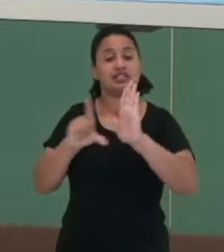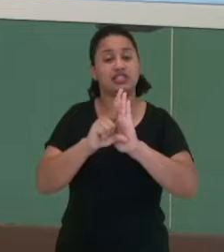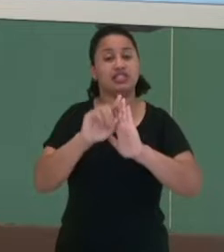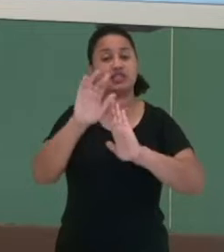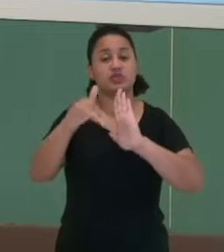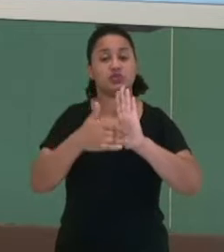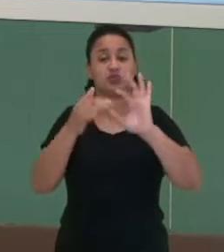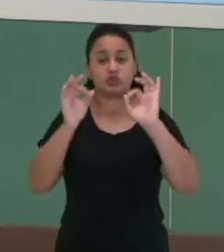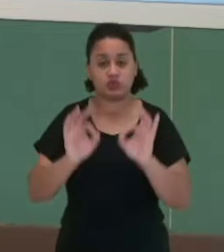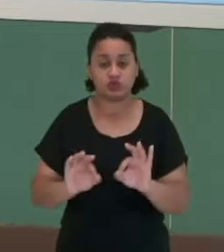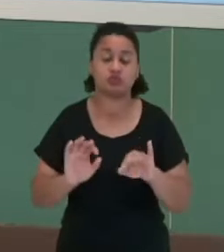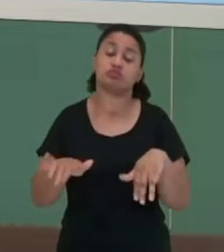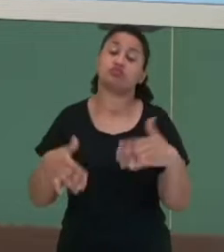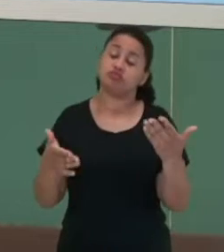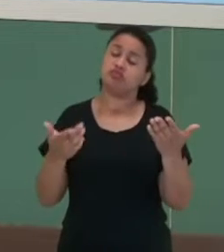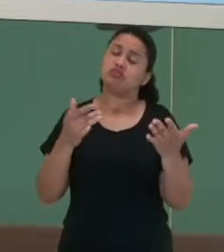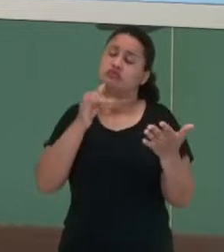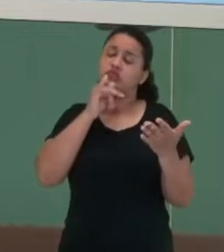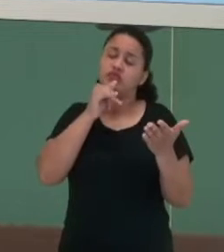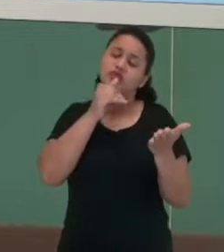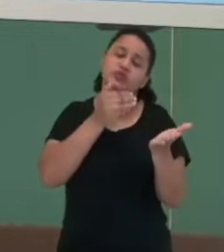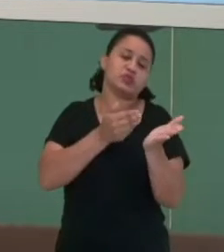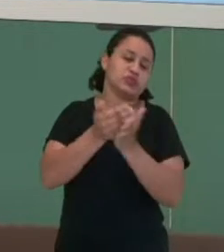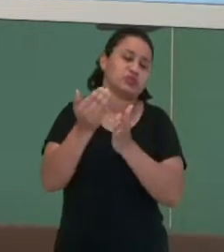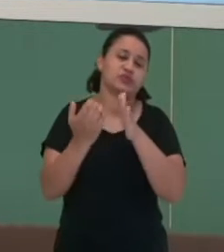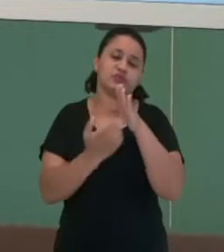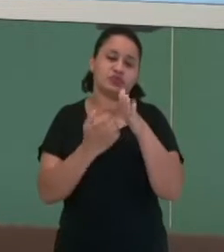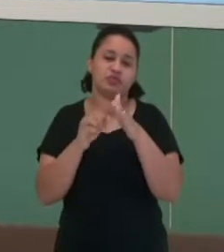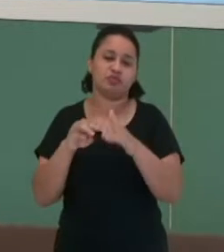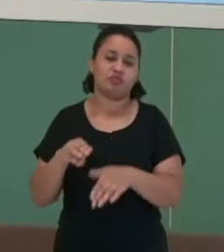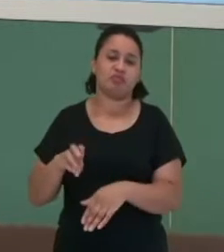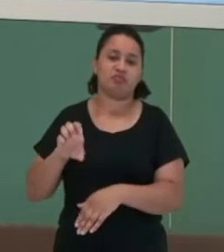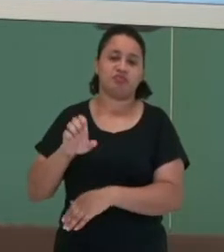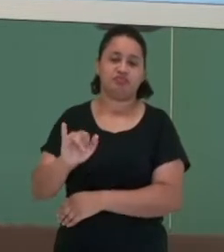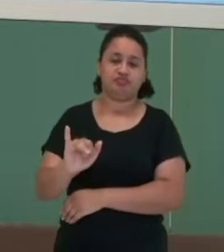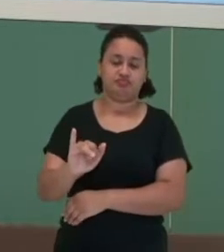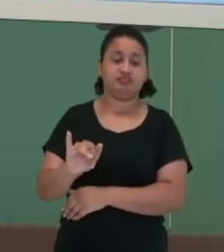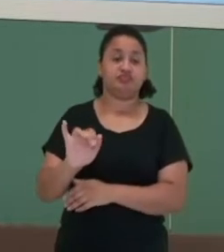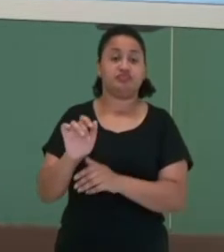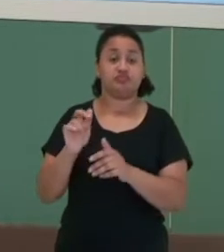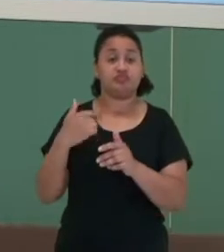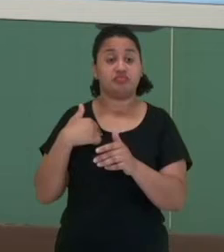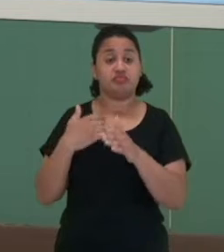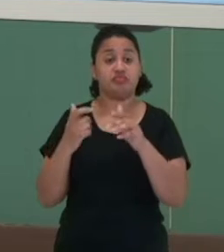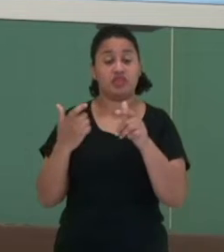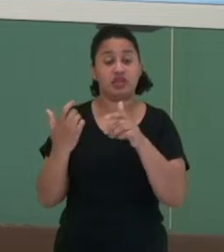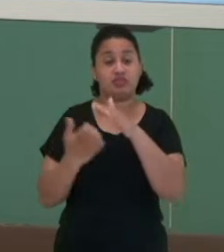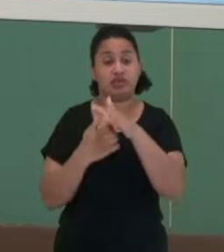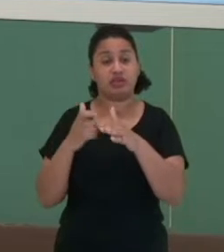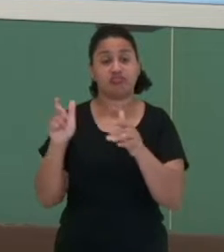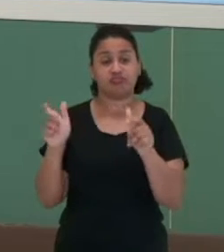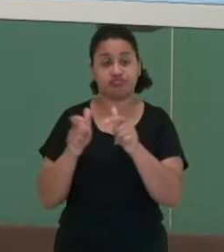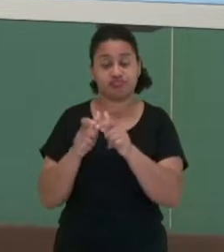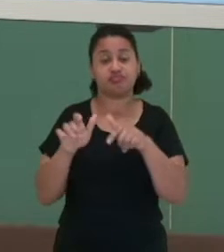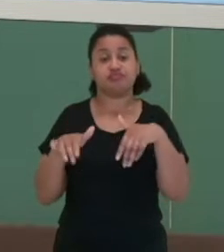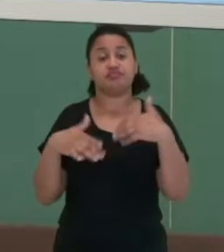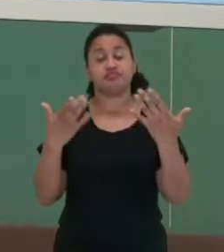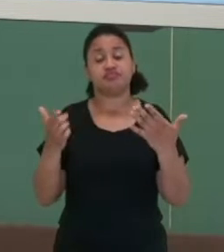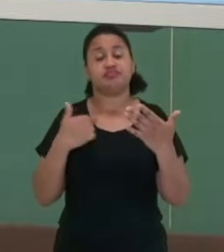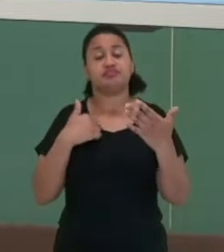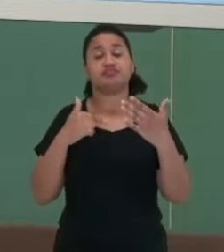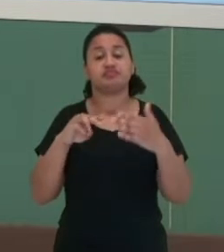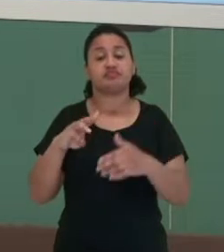vocês vão iniciar um pequeno negócio, uma MEI, uma micro pequena empresa. No caso de uma